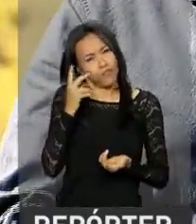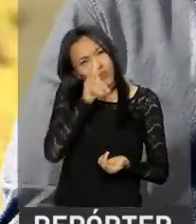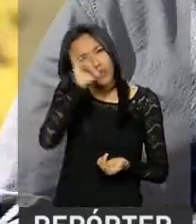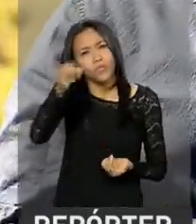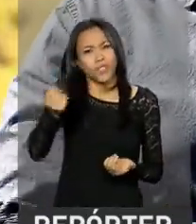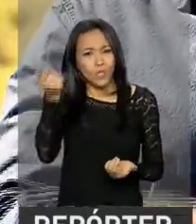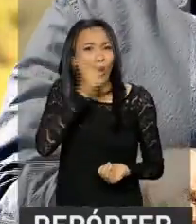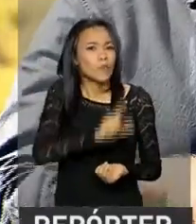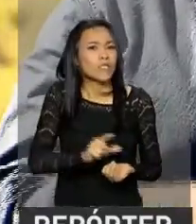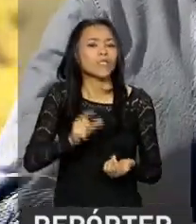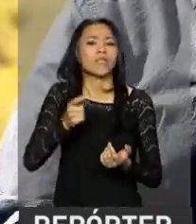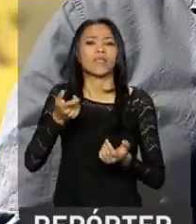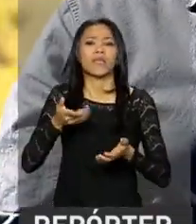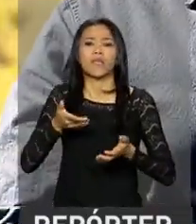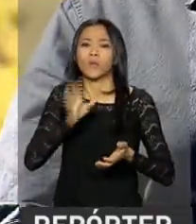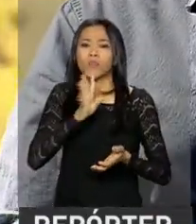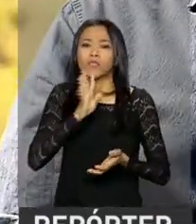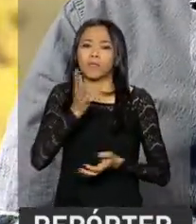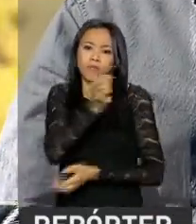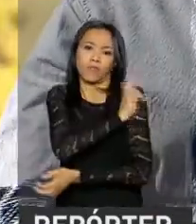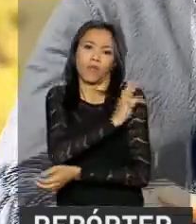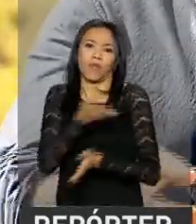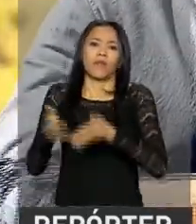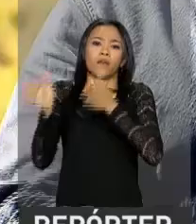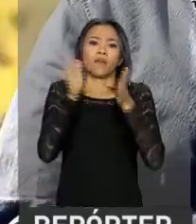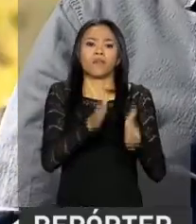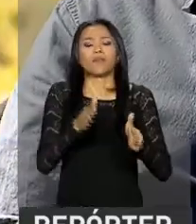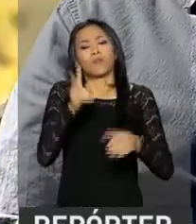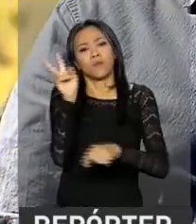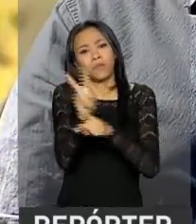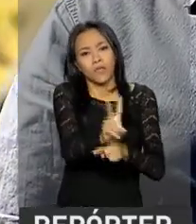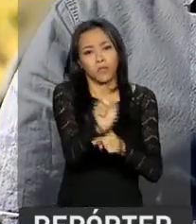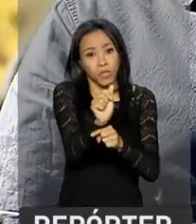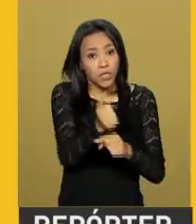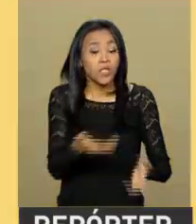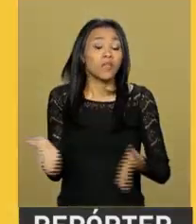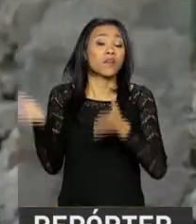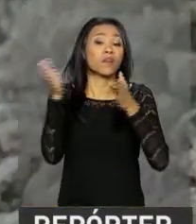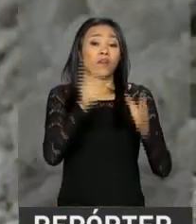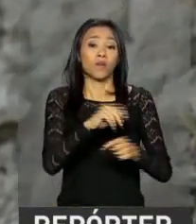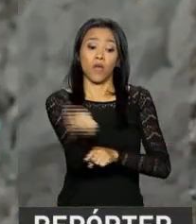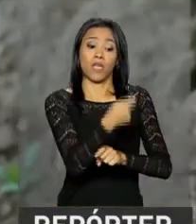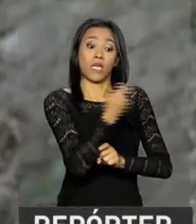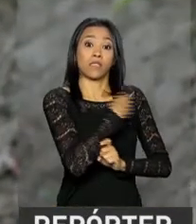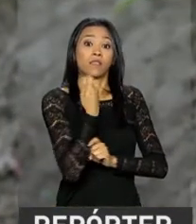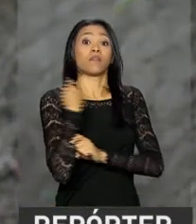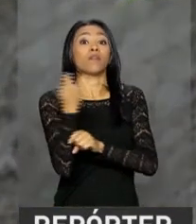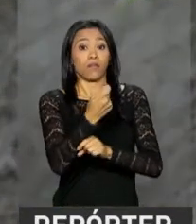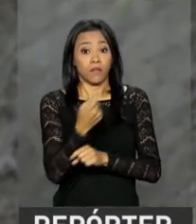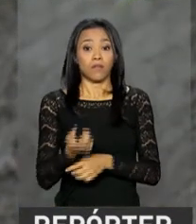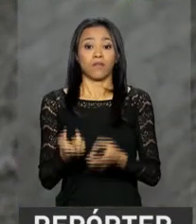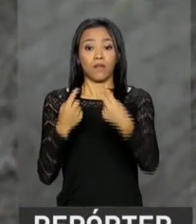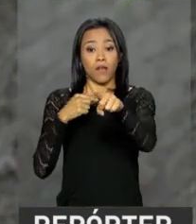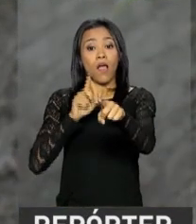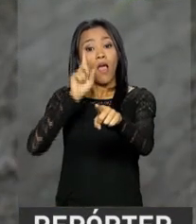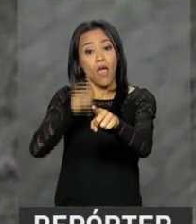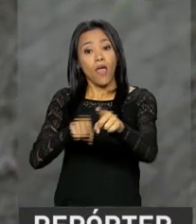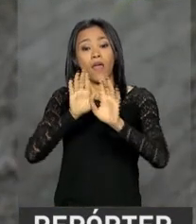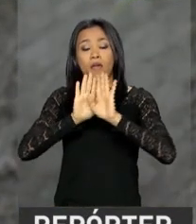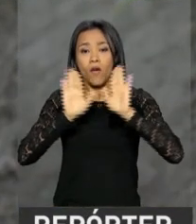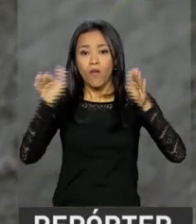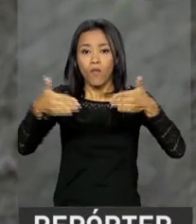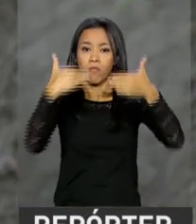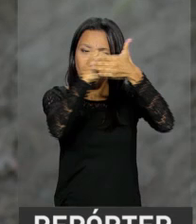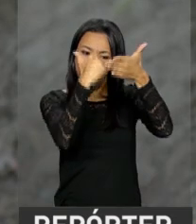a gente acesso à assistência técnica credo project ligações e o acesso ao crédito também é um dos pontos centrais do plano